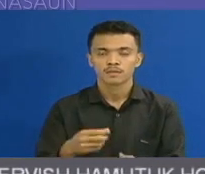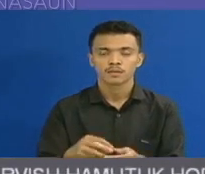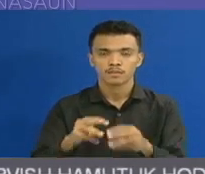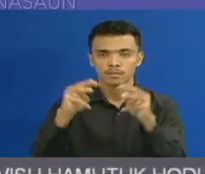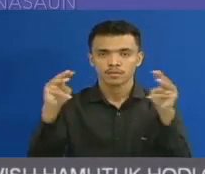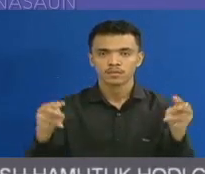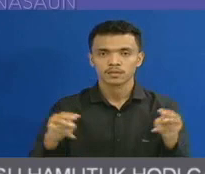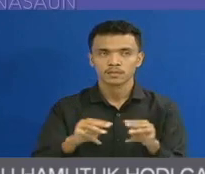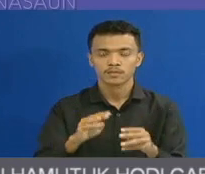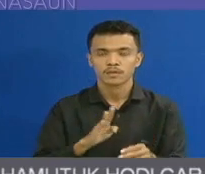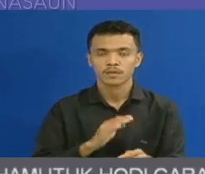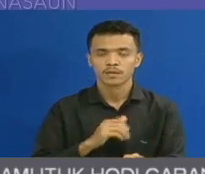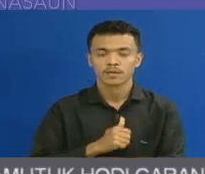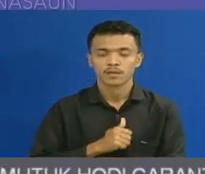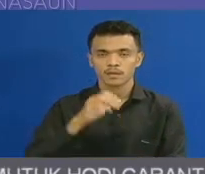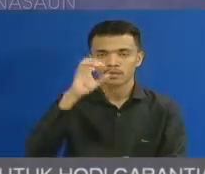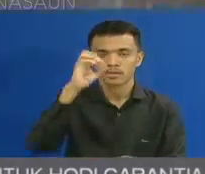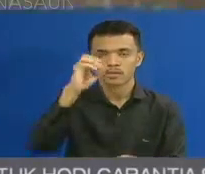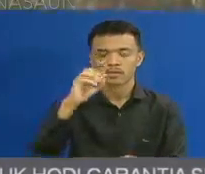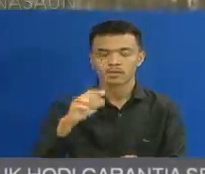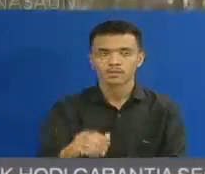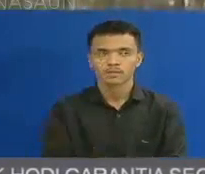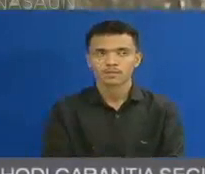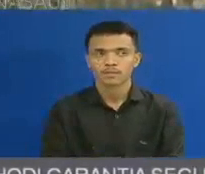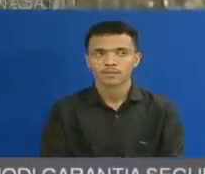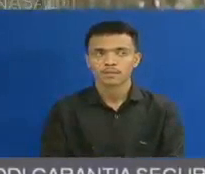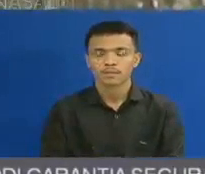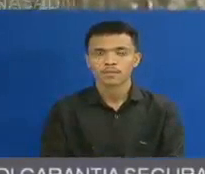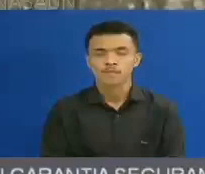Raiberre, Hato Udo, município Wainaru.